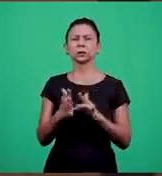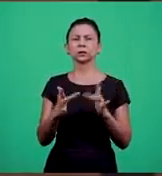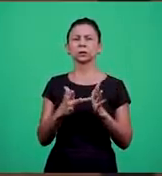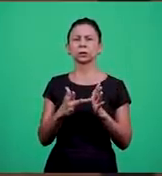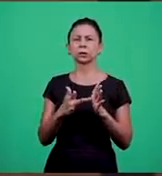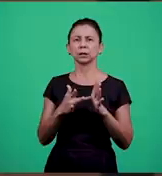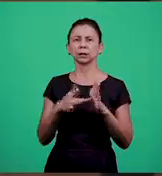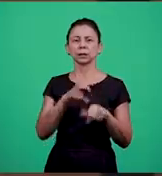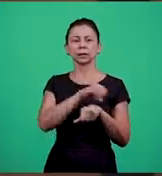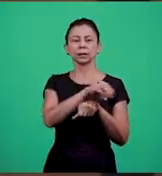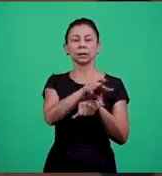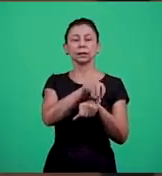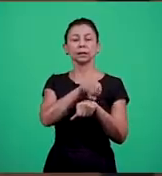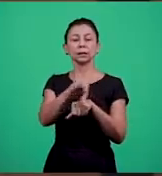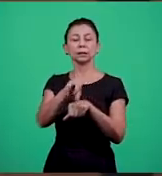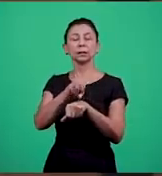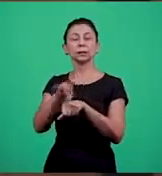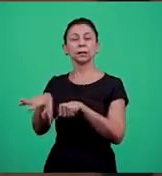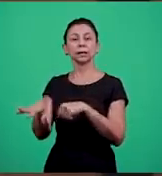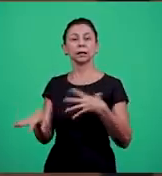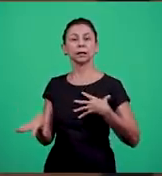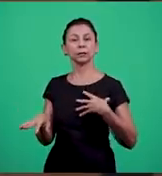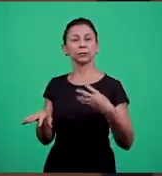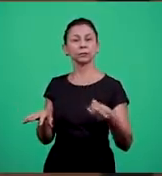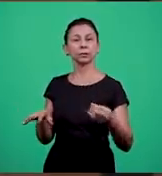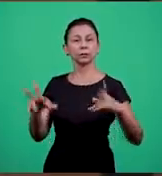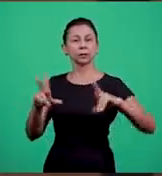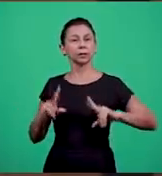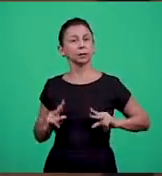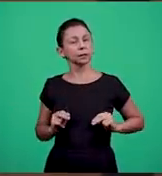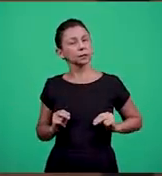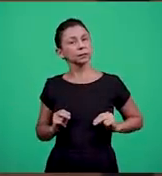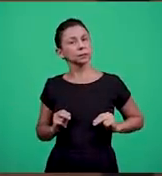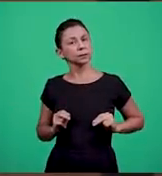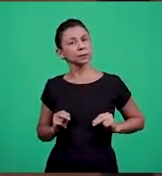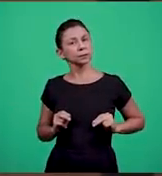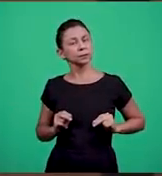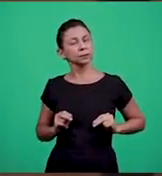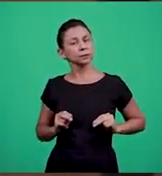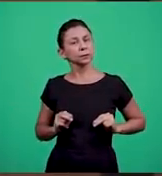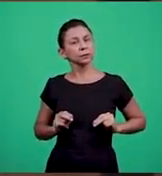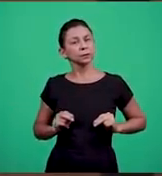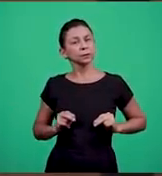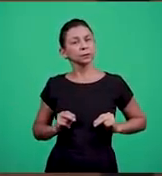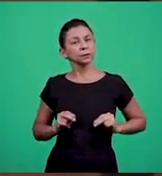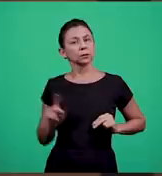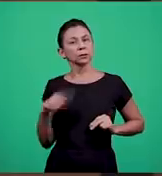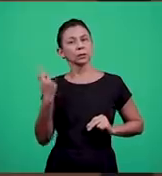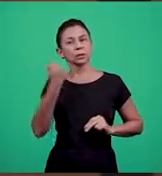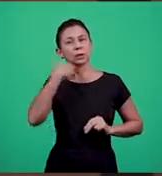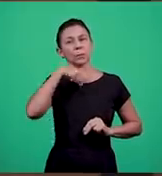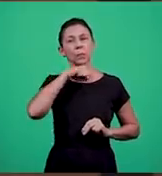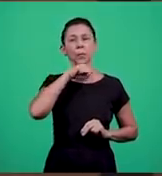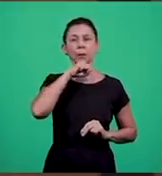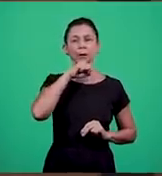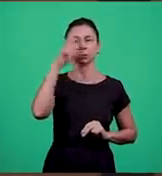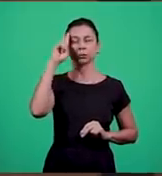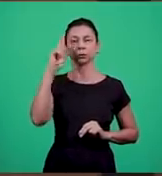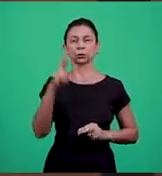e queremos transmitir aos nossos filhos essa herança. Como mães, Deus nos deu